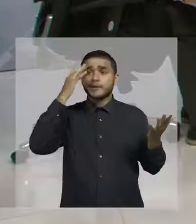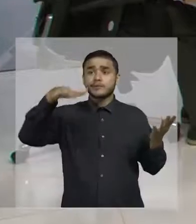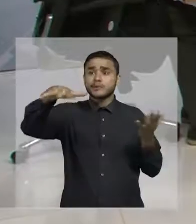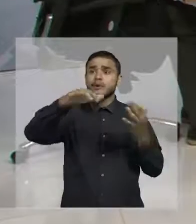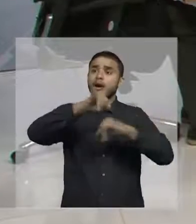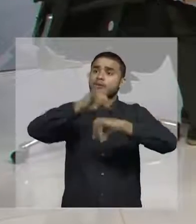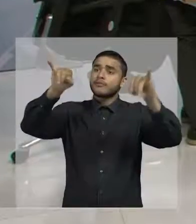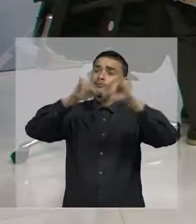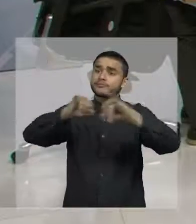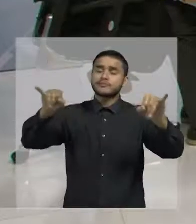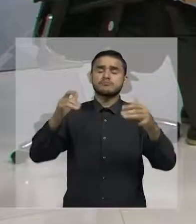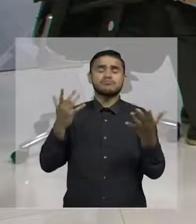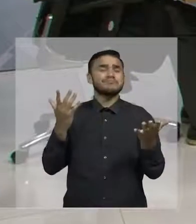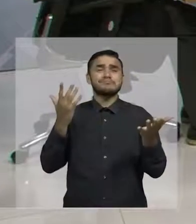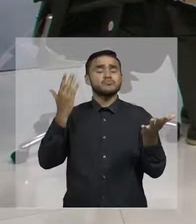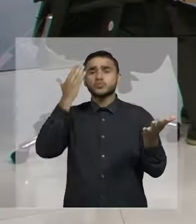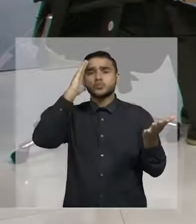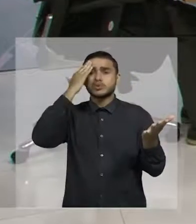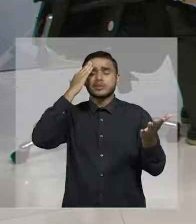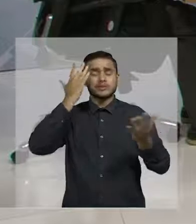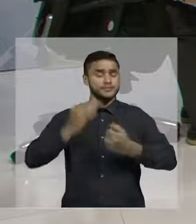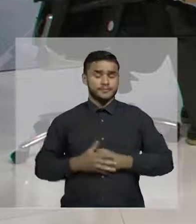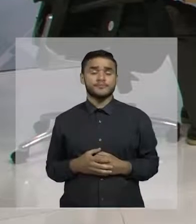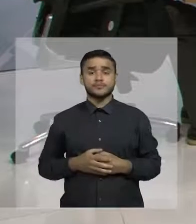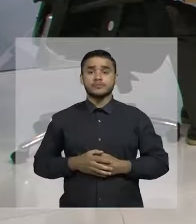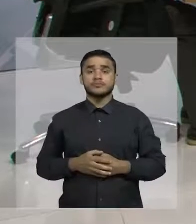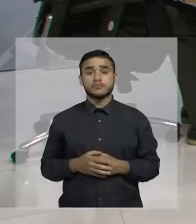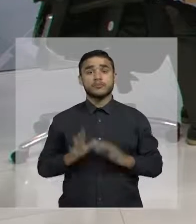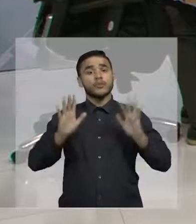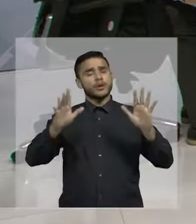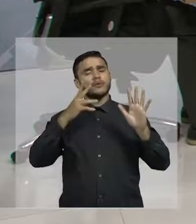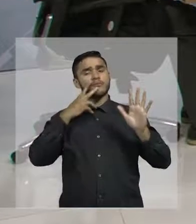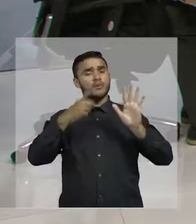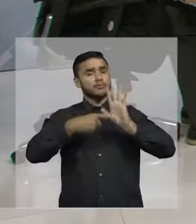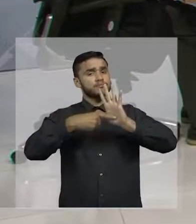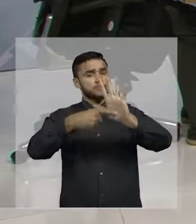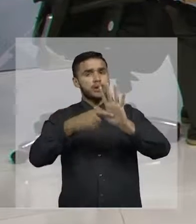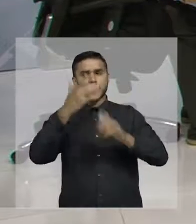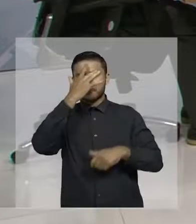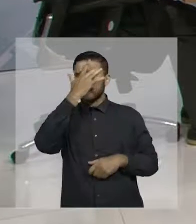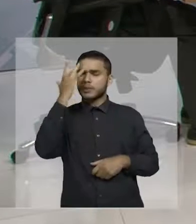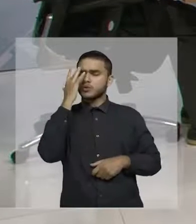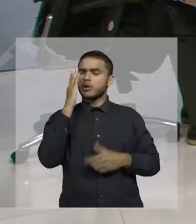né? Além do mais, o Macunaíma não é muito sensível ao apelo moral.